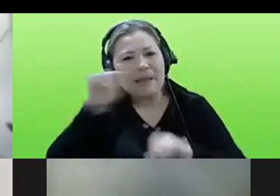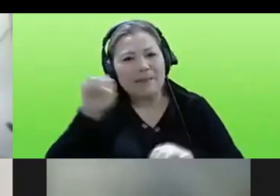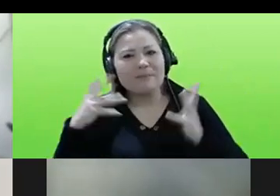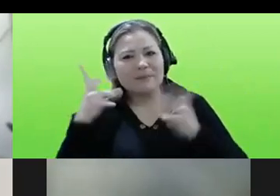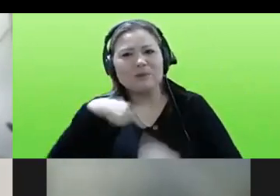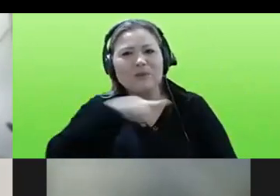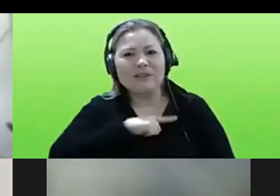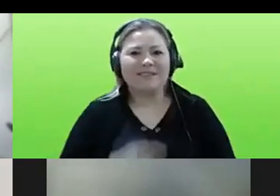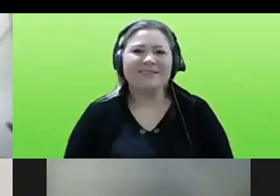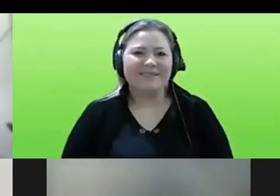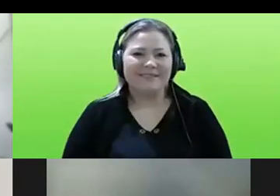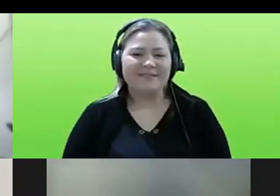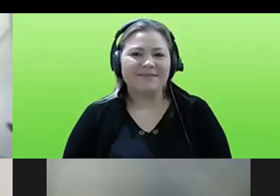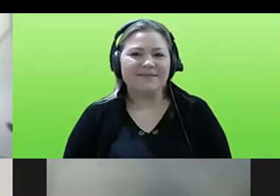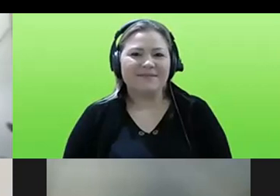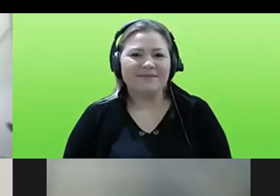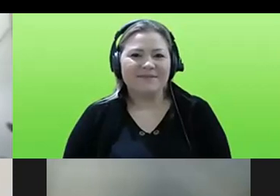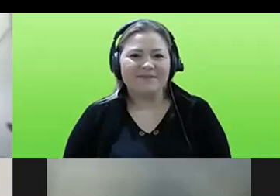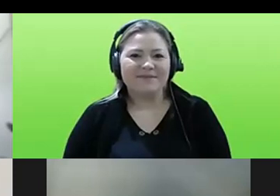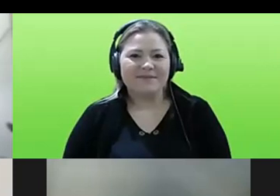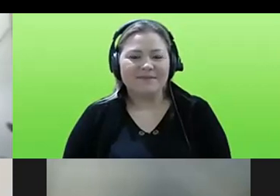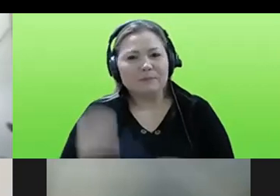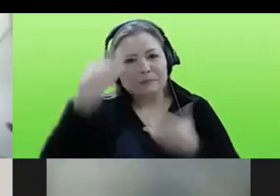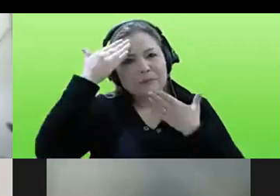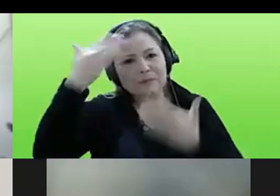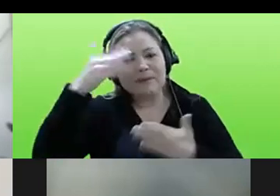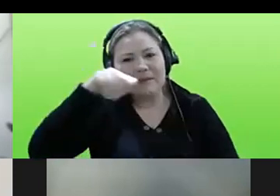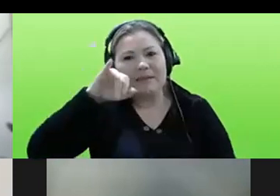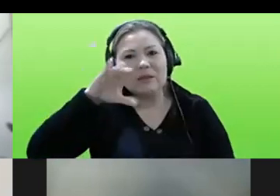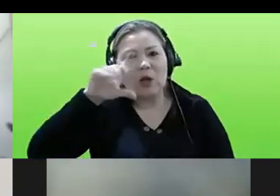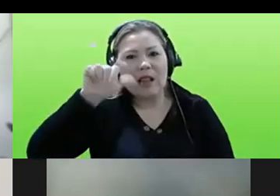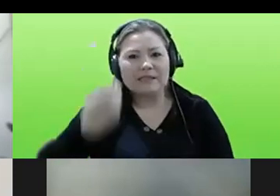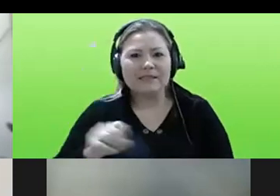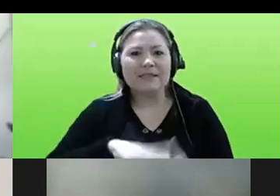mundo. Muito obrigado, Nicolas. Jaderson.